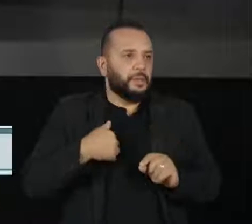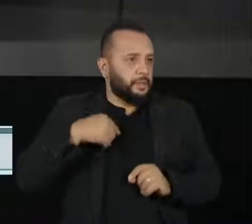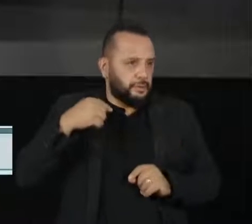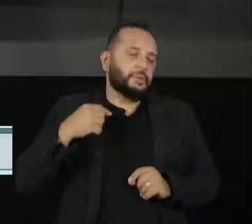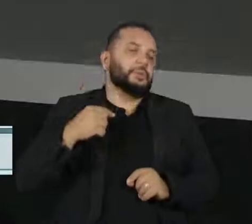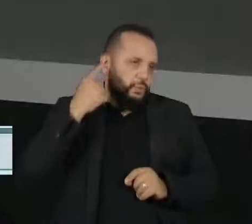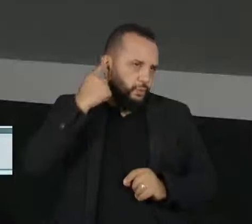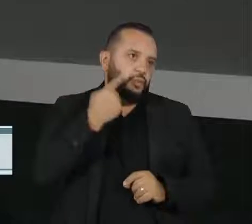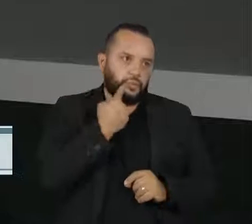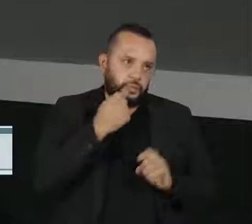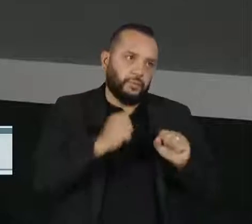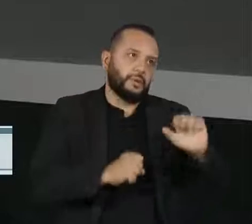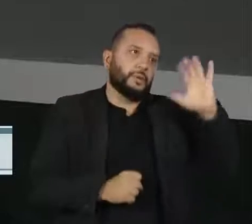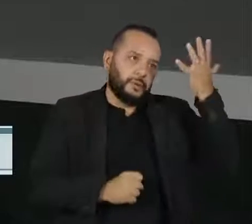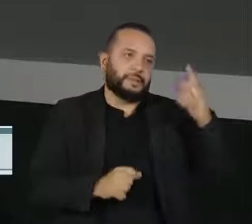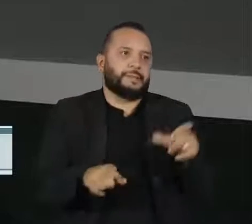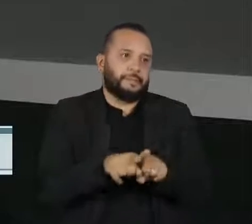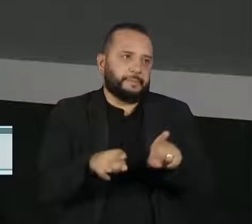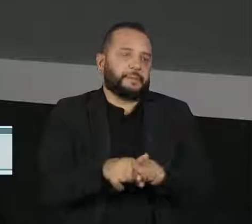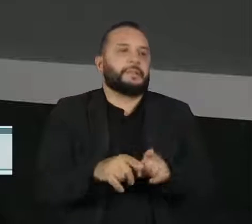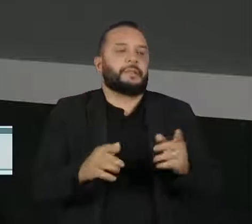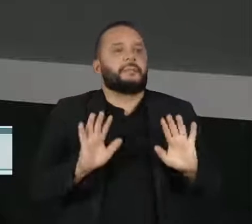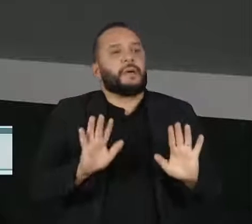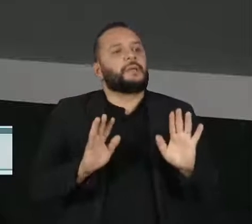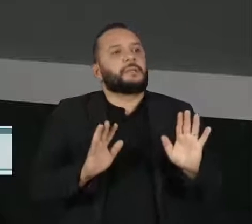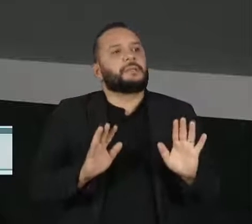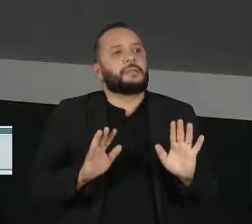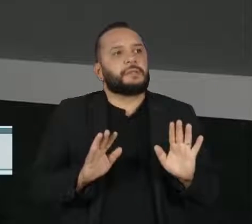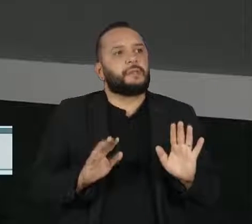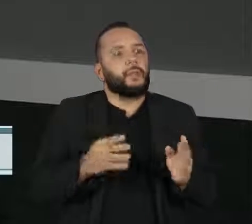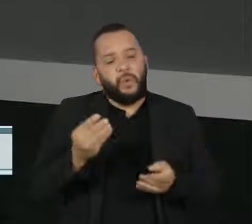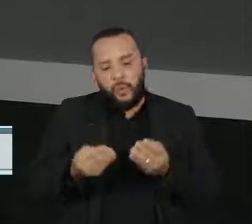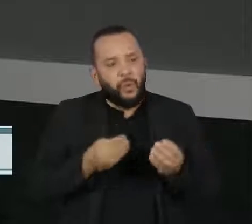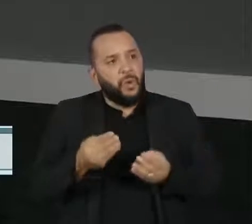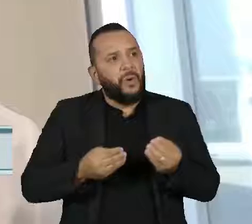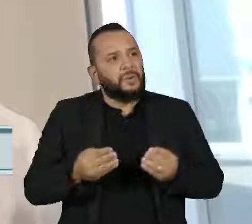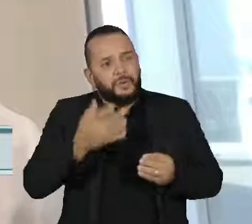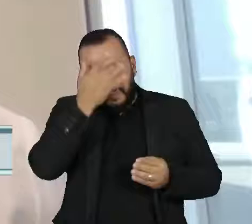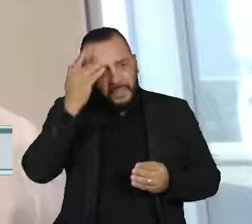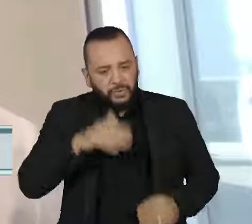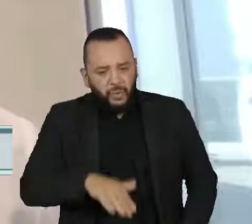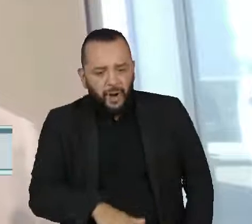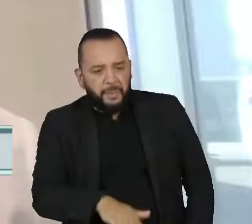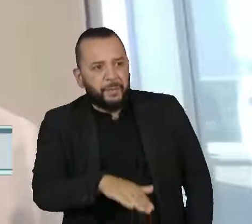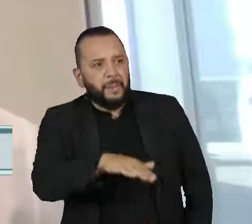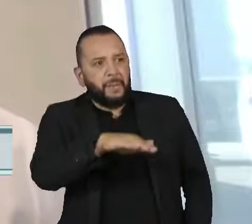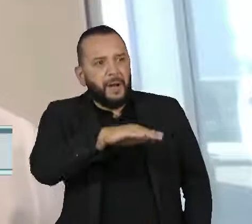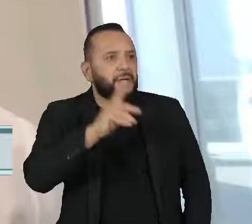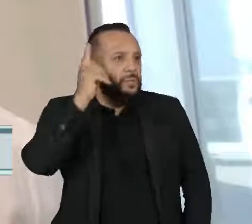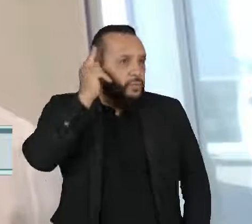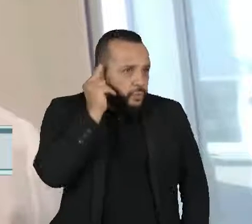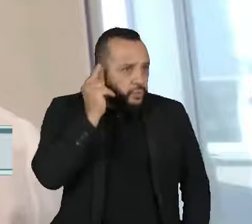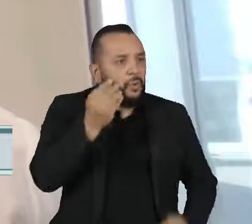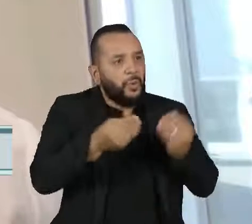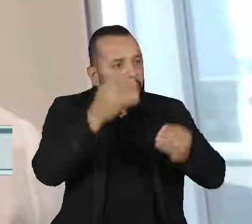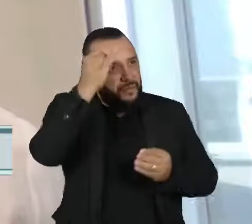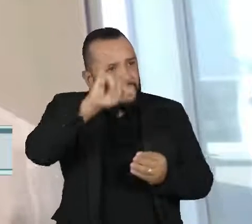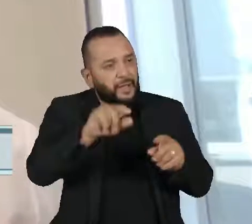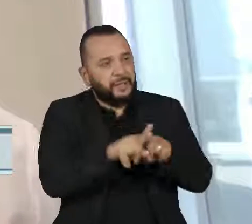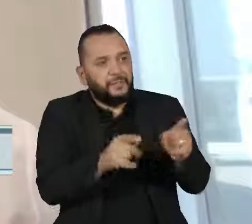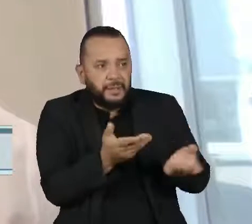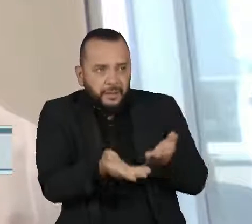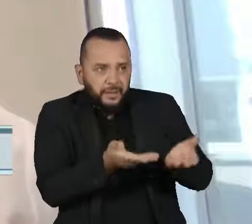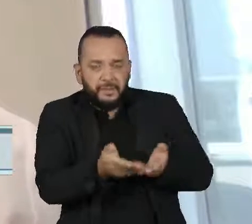o que a gente pode dar de orientação em relação à prevenção e tratamento? As pessoas que têm alterações genéticas que levam a